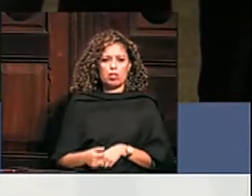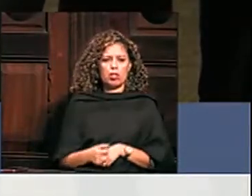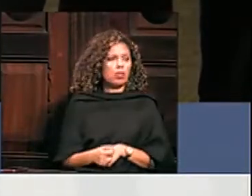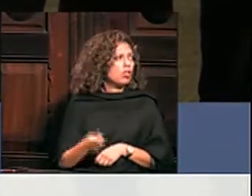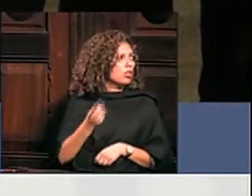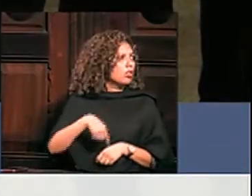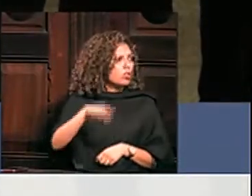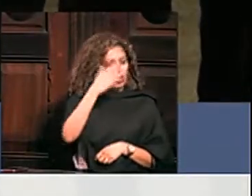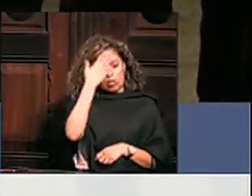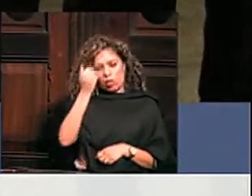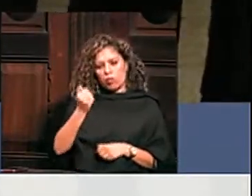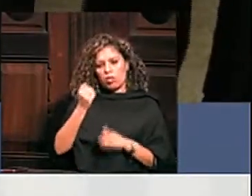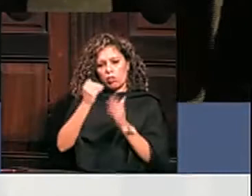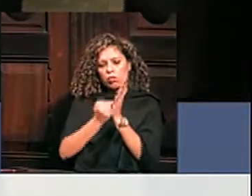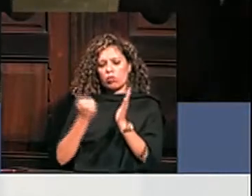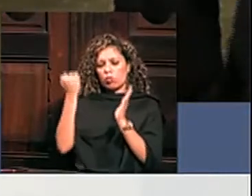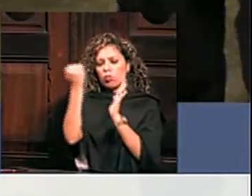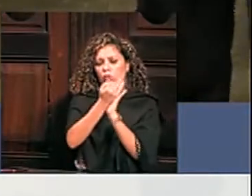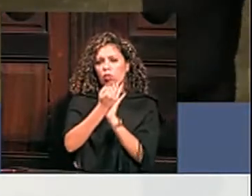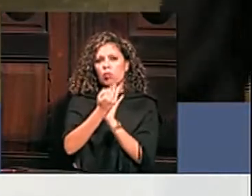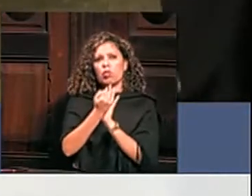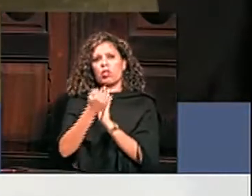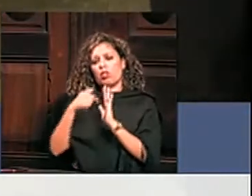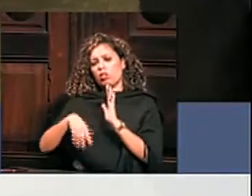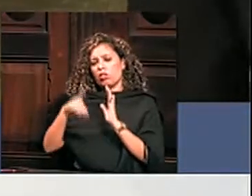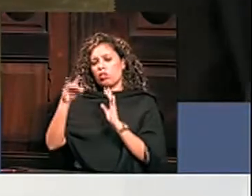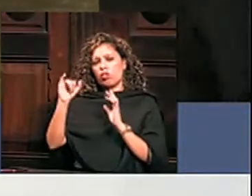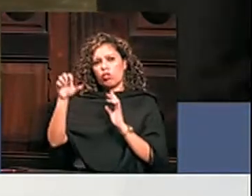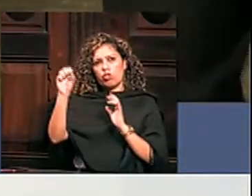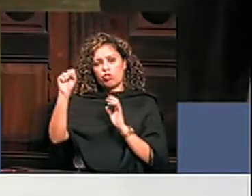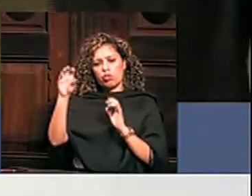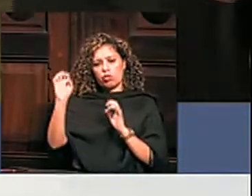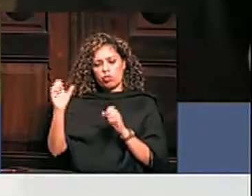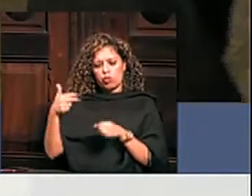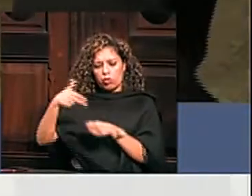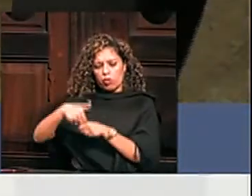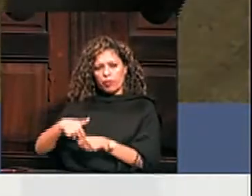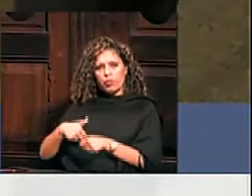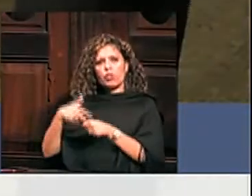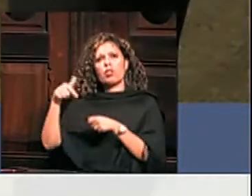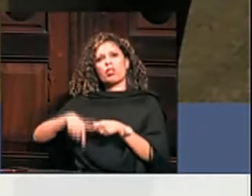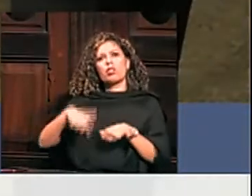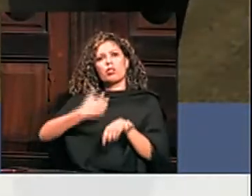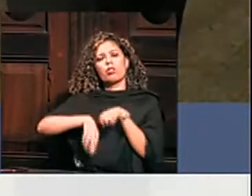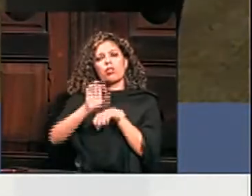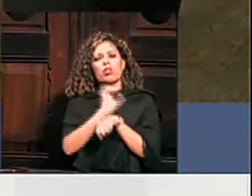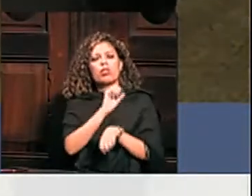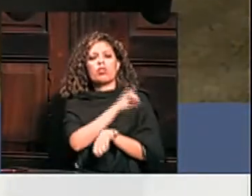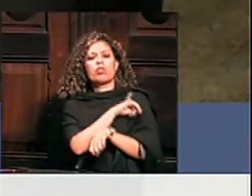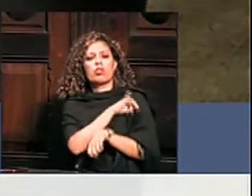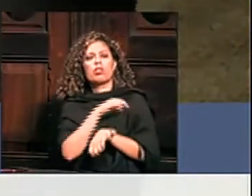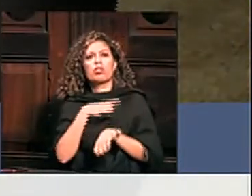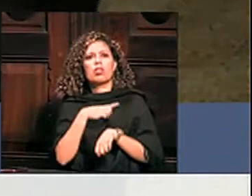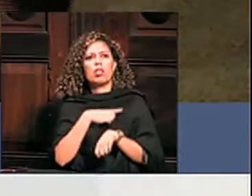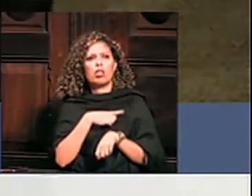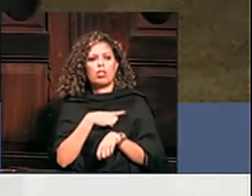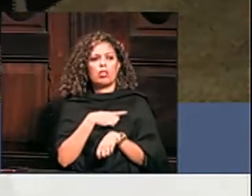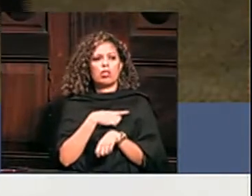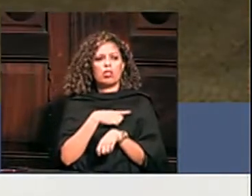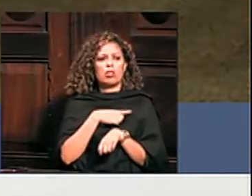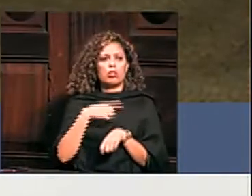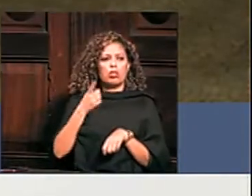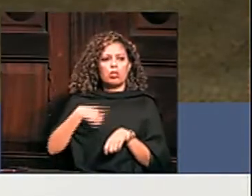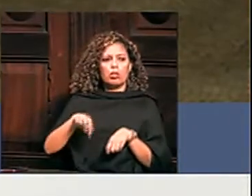no consumo do diesel no nosso estado, o aumento das empresas distribuidoras que aqui atuam. Com isso, nós